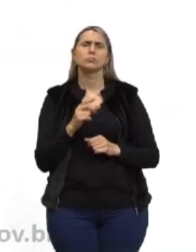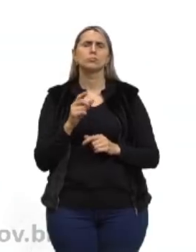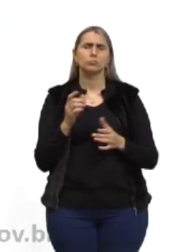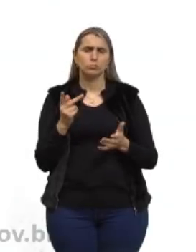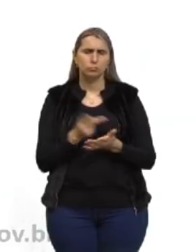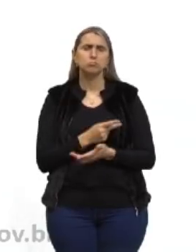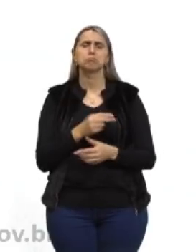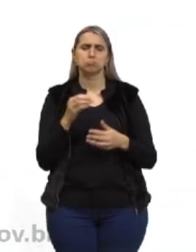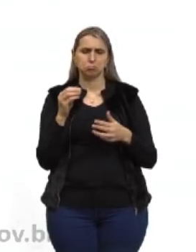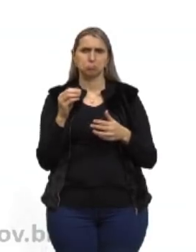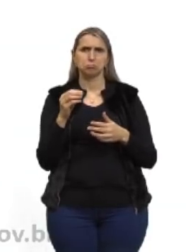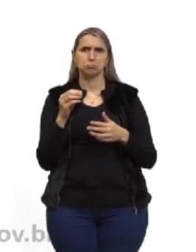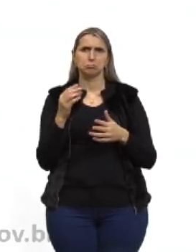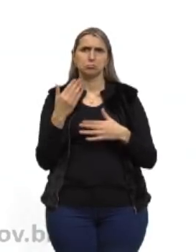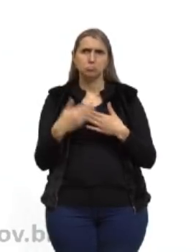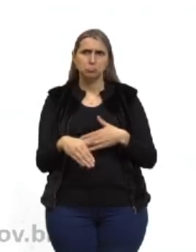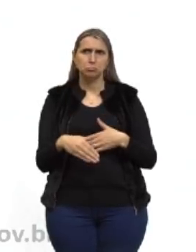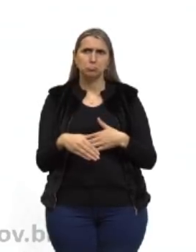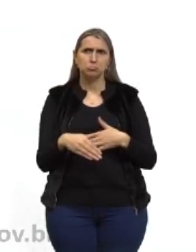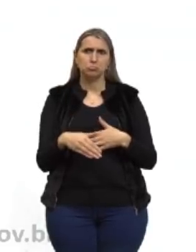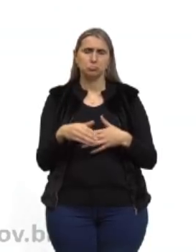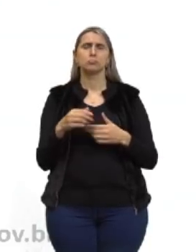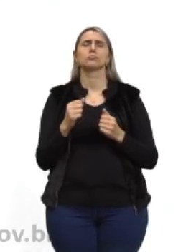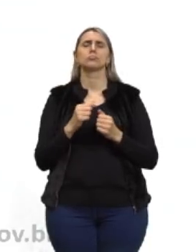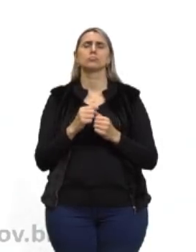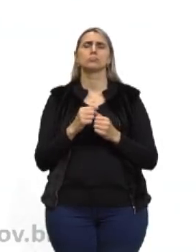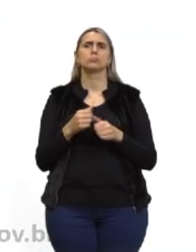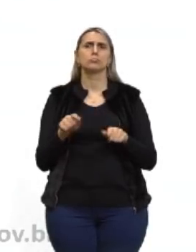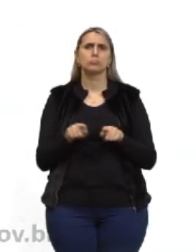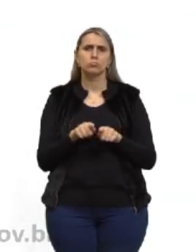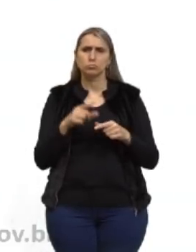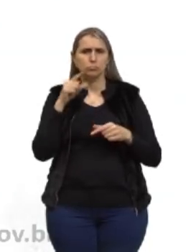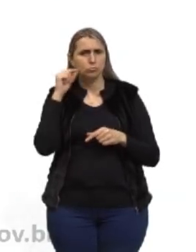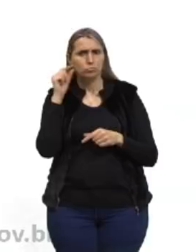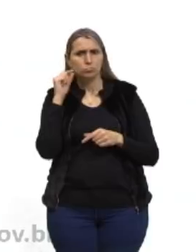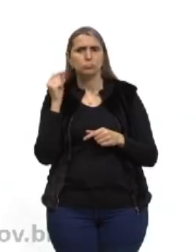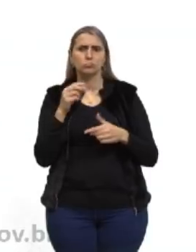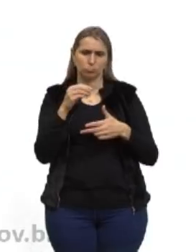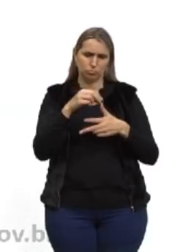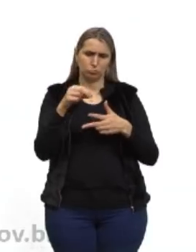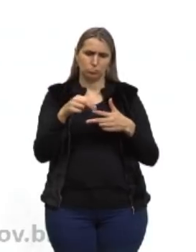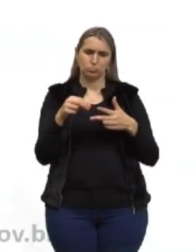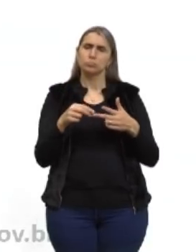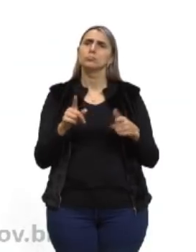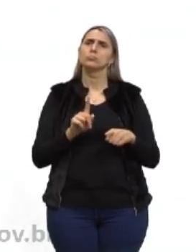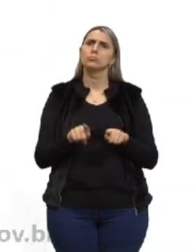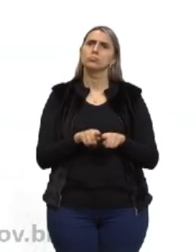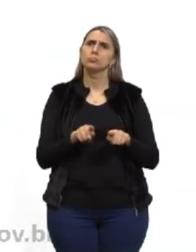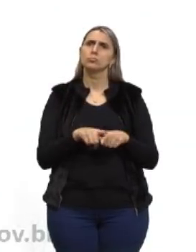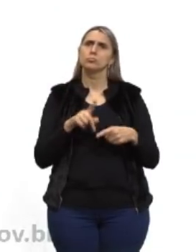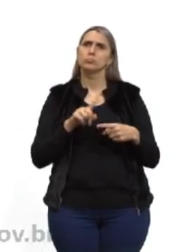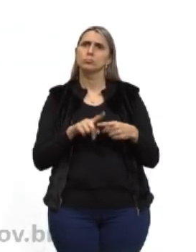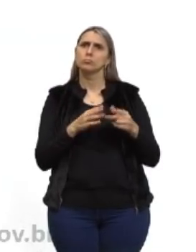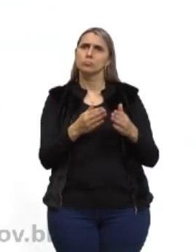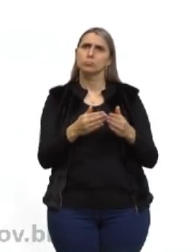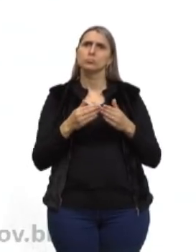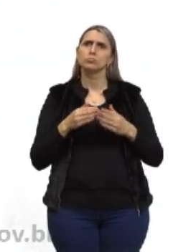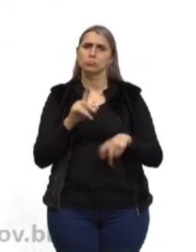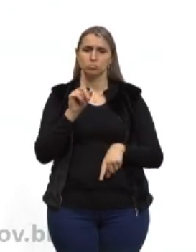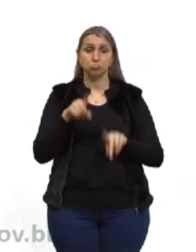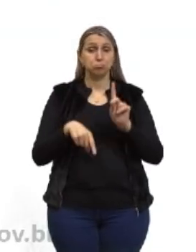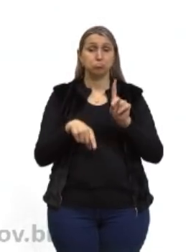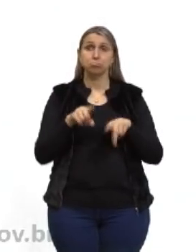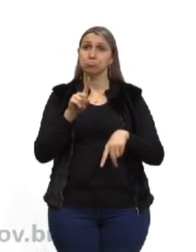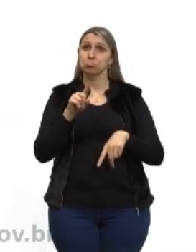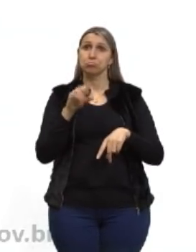comuns de caírem em questões de prova de vestibular de enem por quê porque eles são pede a variação